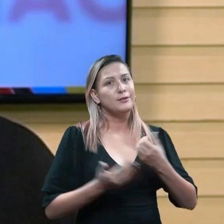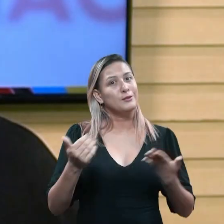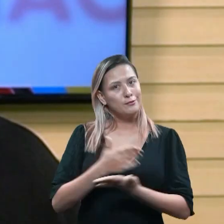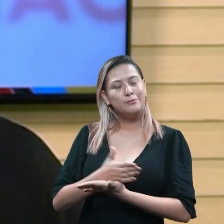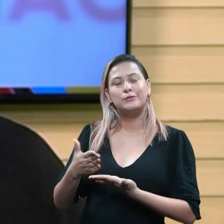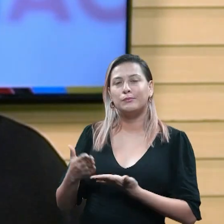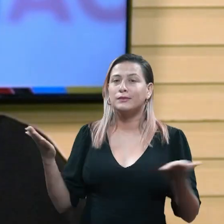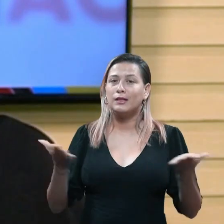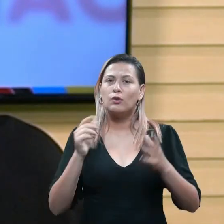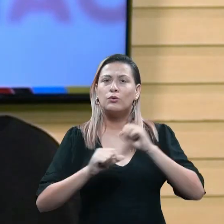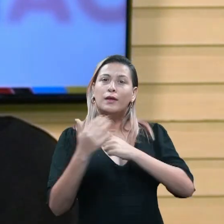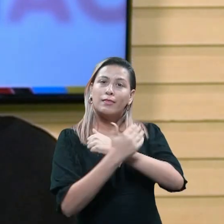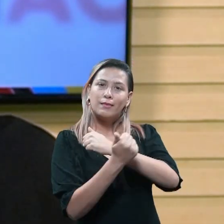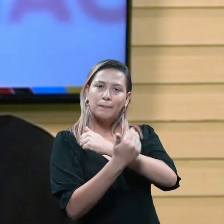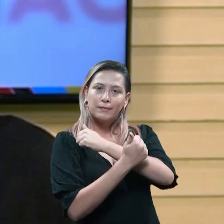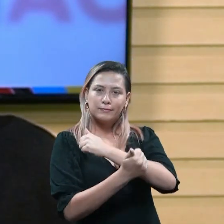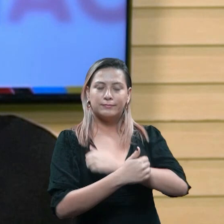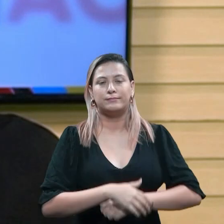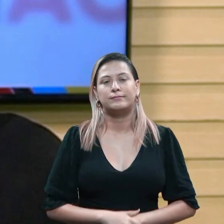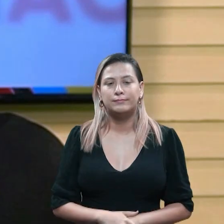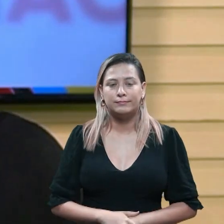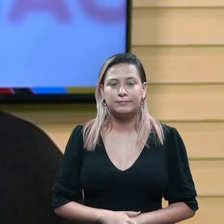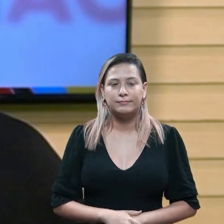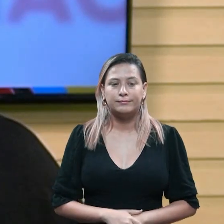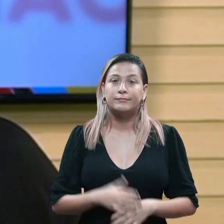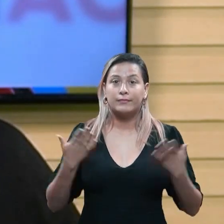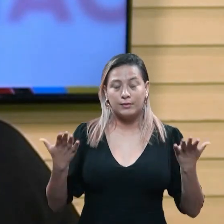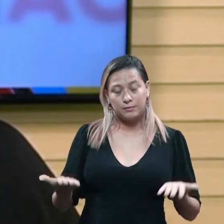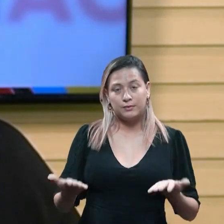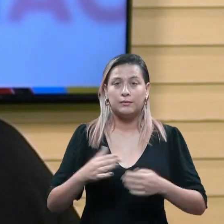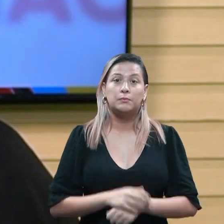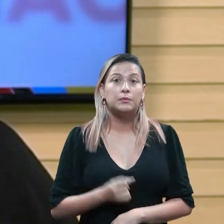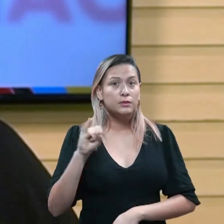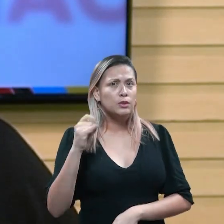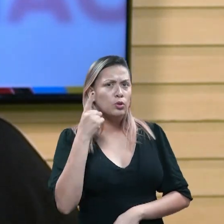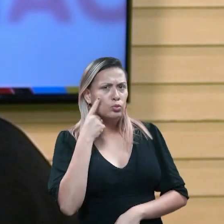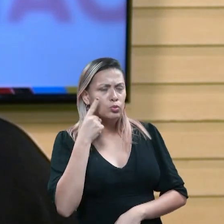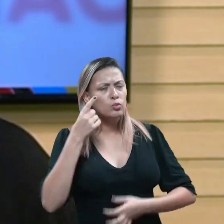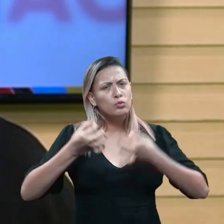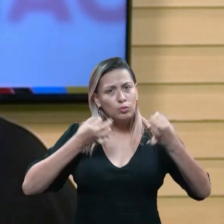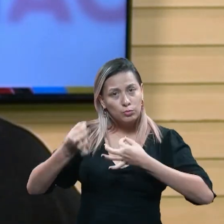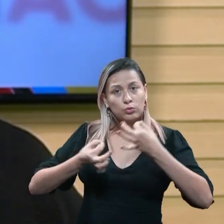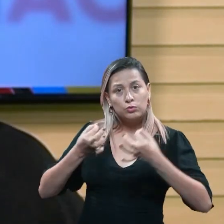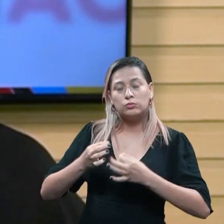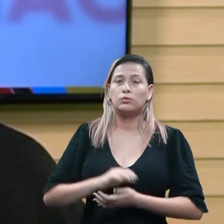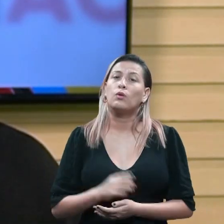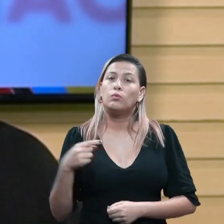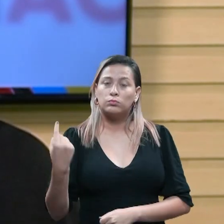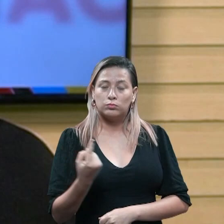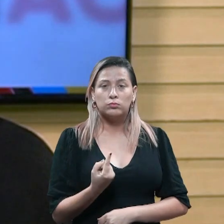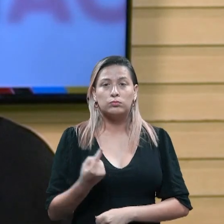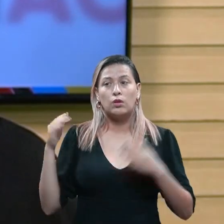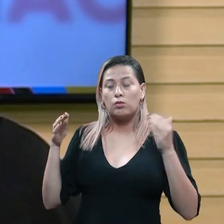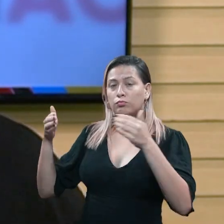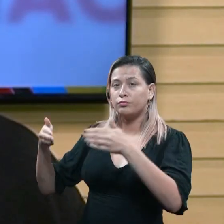começar a falar sobre depilação. Como sempre, caso tenha alguma dúvida ou comentário, estamos disponíveis